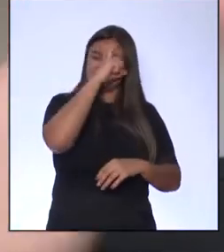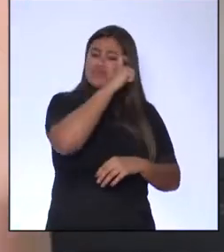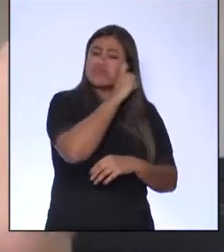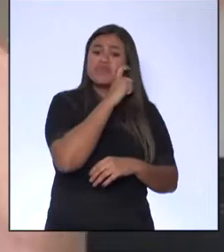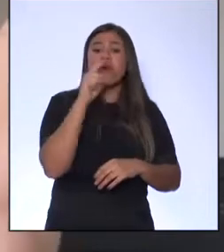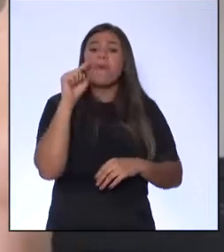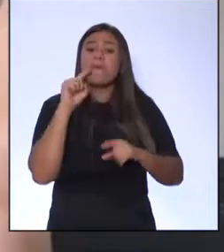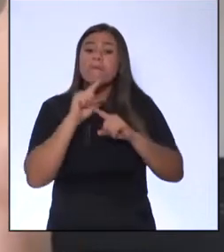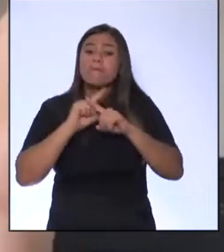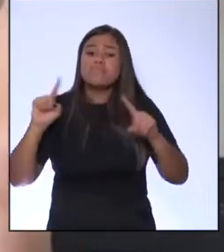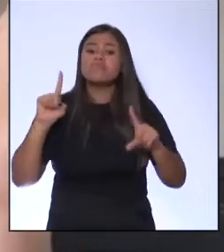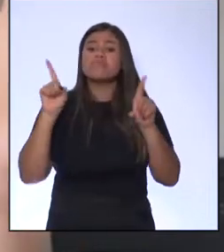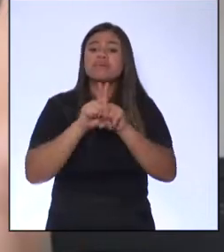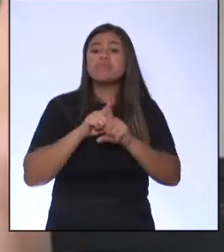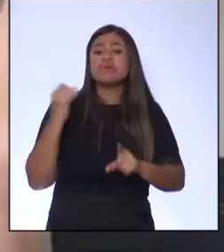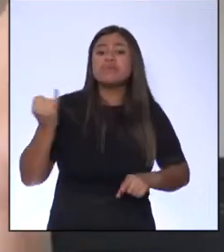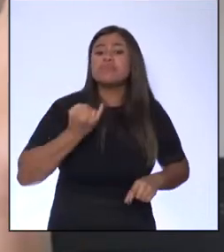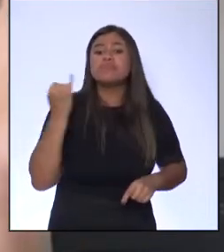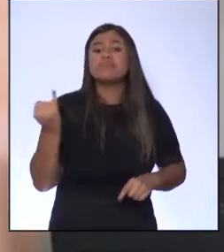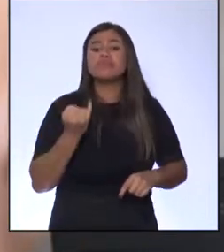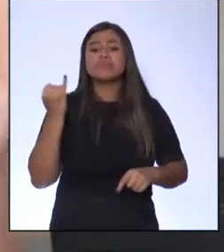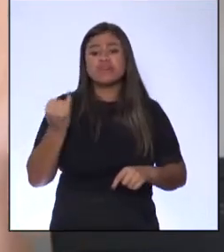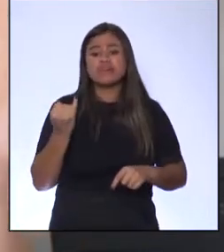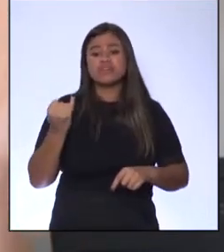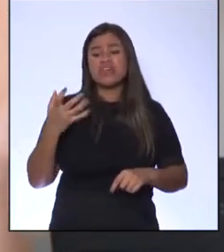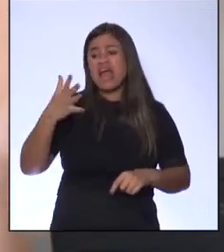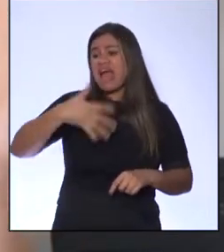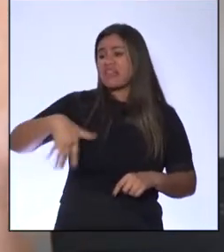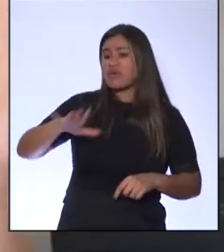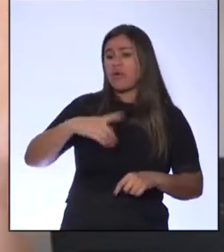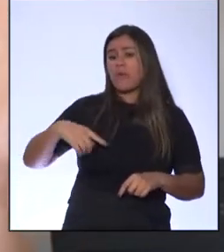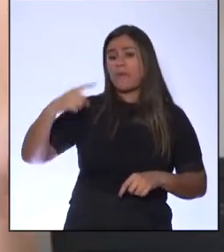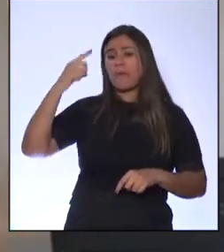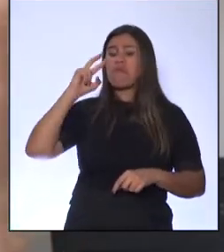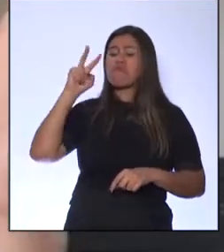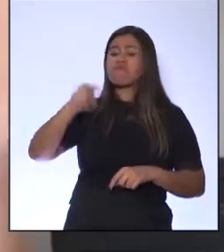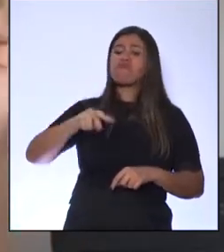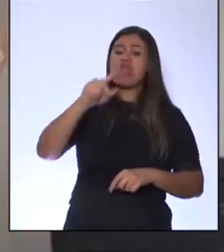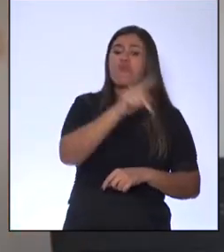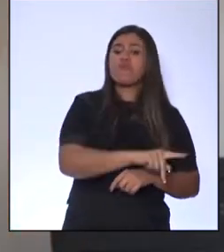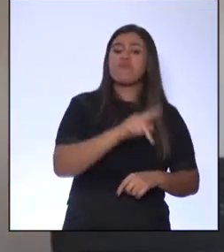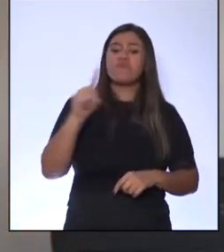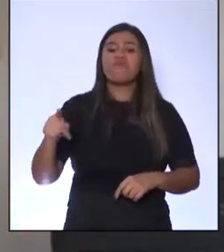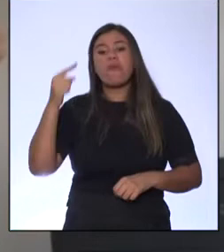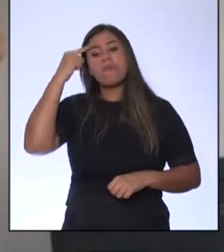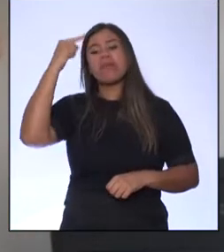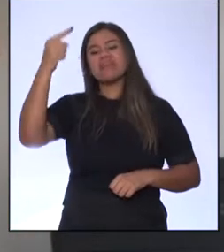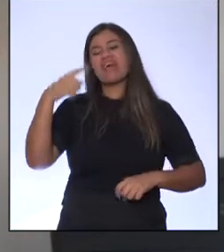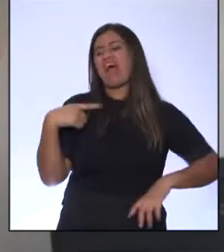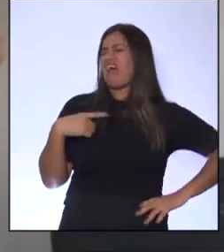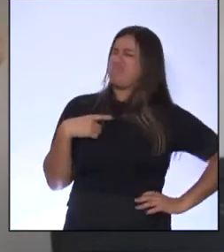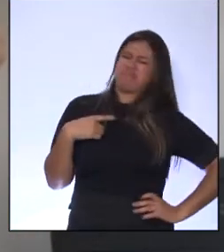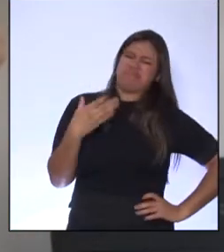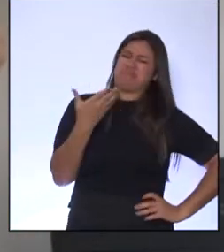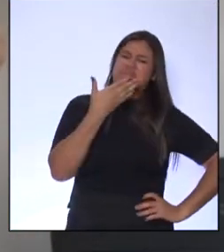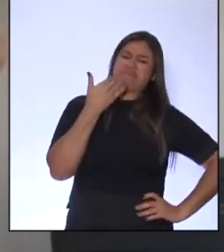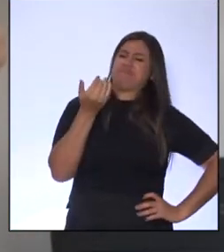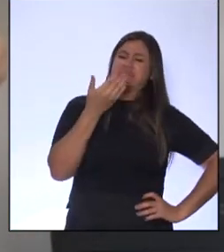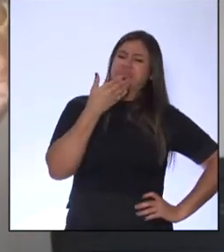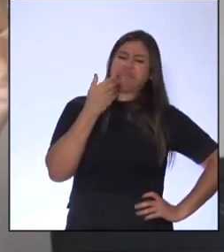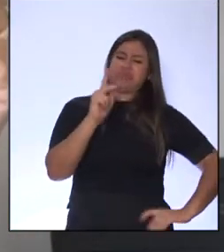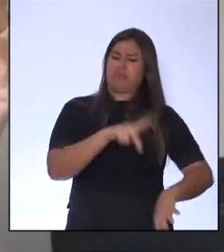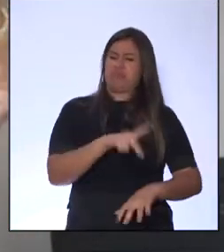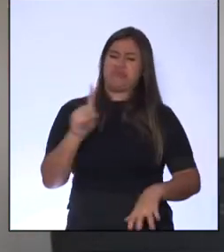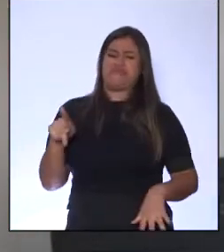a gente tem uma cultura de achar que ser professor que é uma profissão fácil. As pessoas costumam achar que